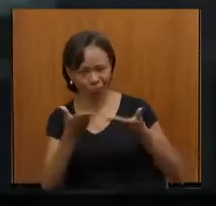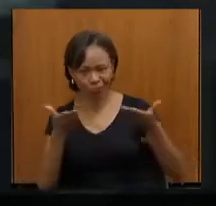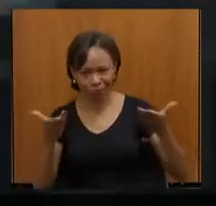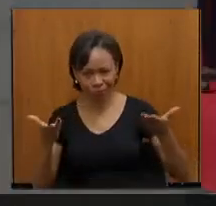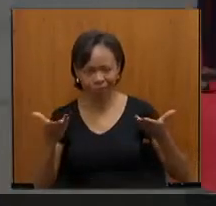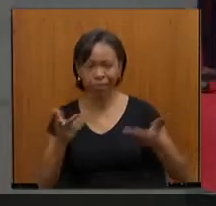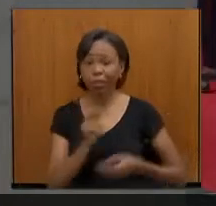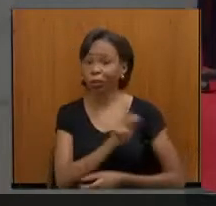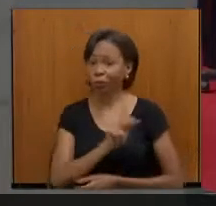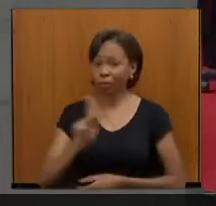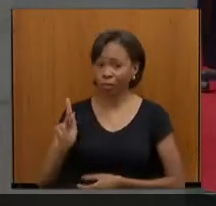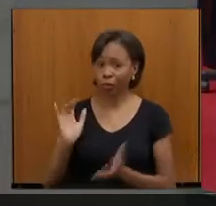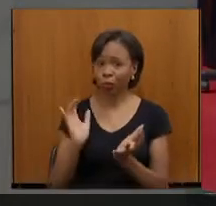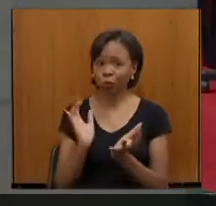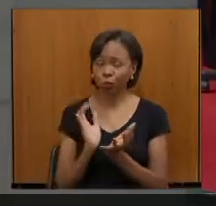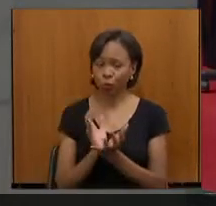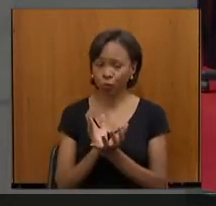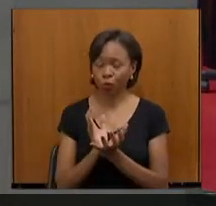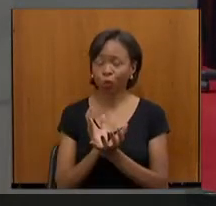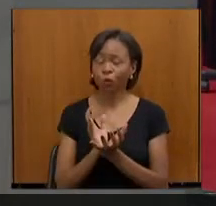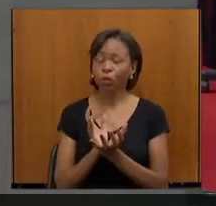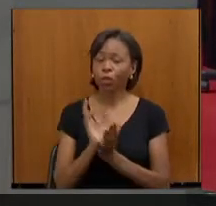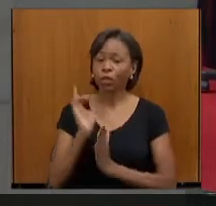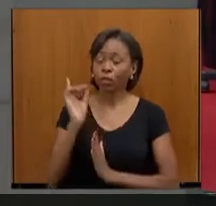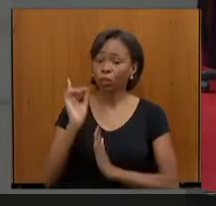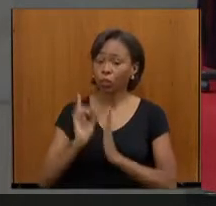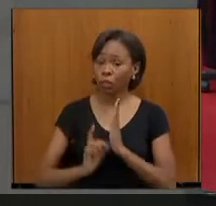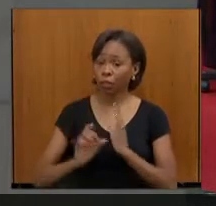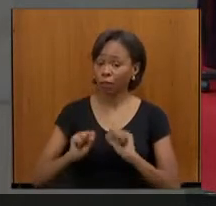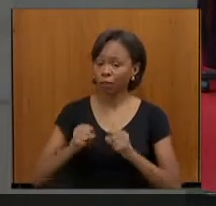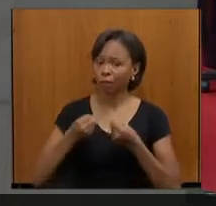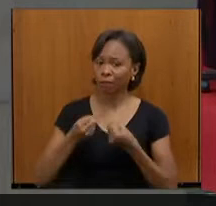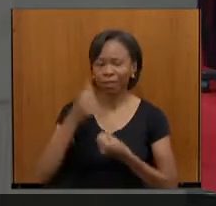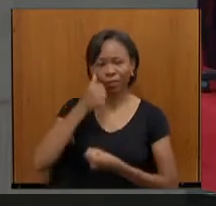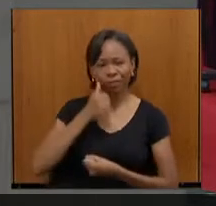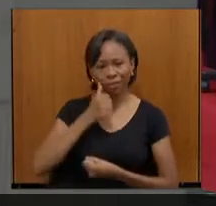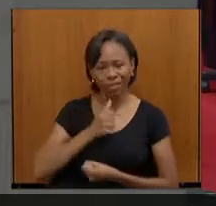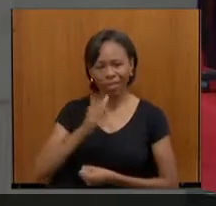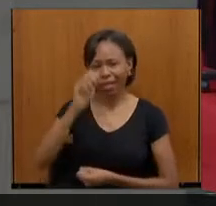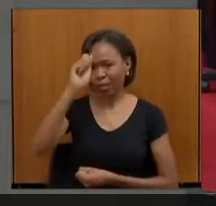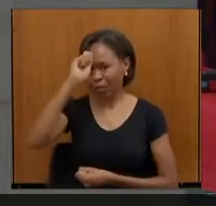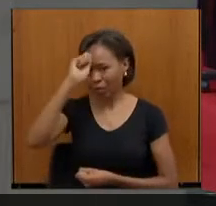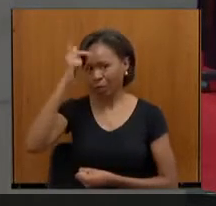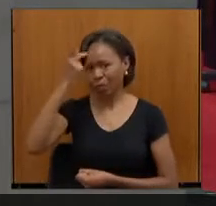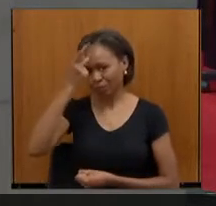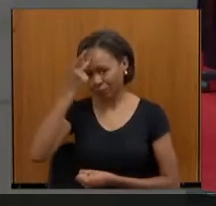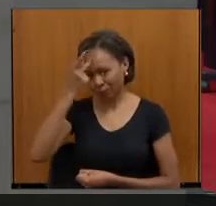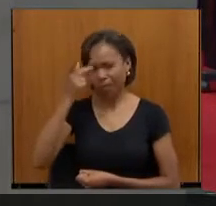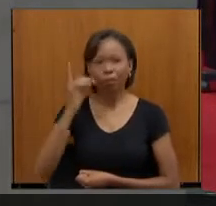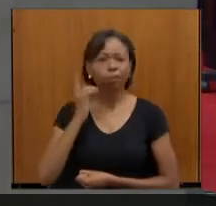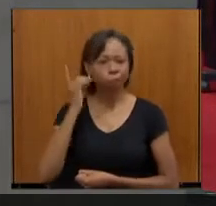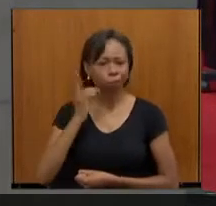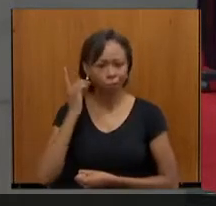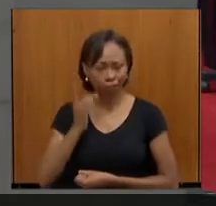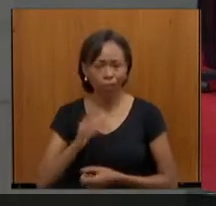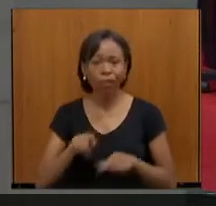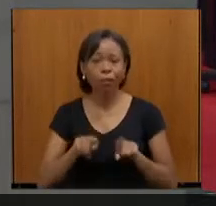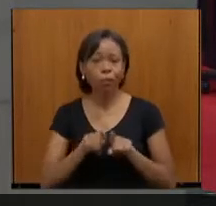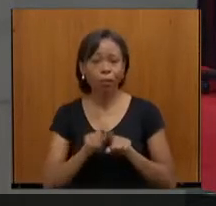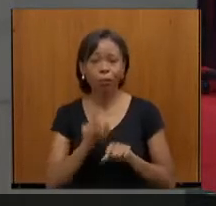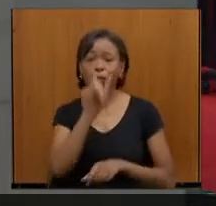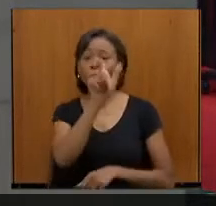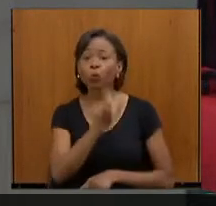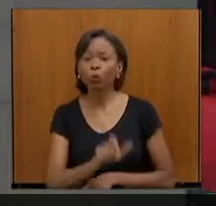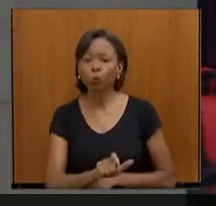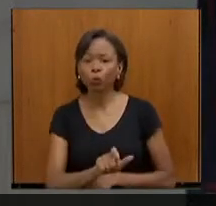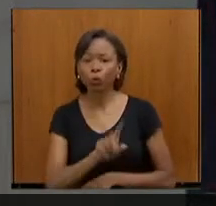presidente da Comissão de Defesa dos Direitos da Mulher, deputada Ana Paula Siqueira, e na pessoa do